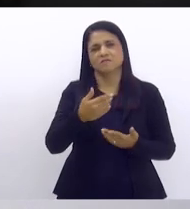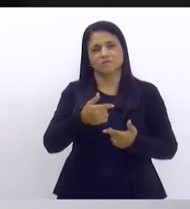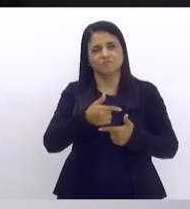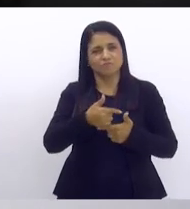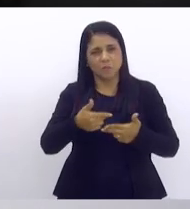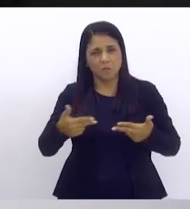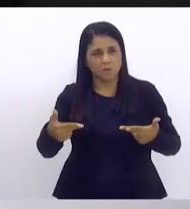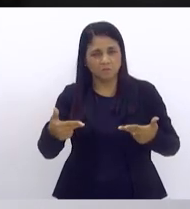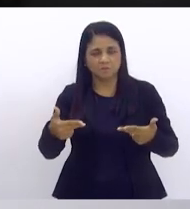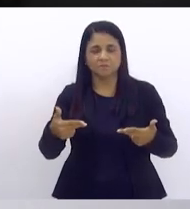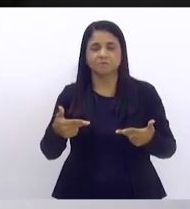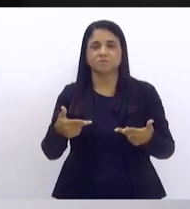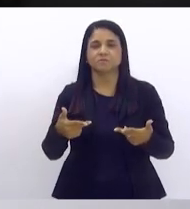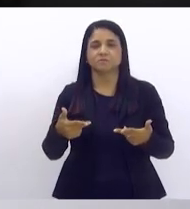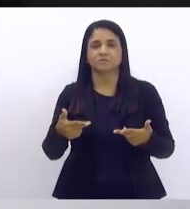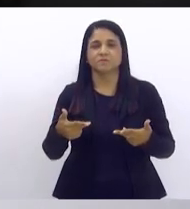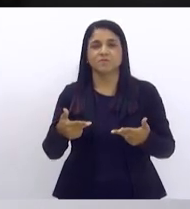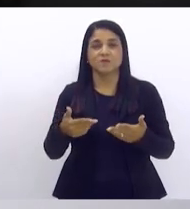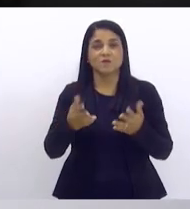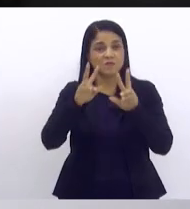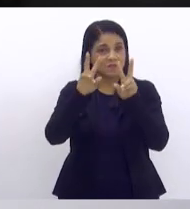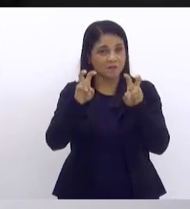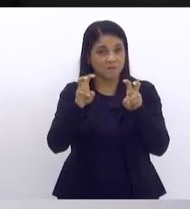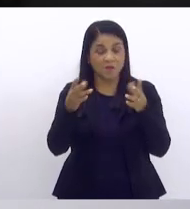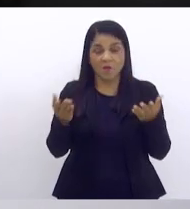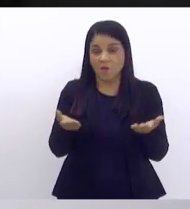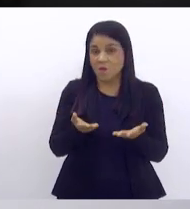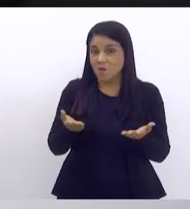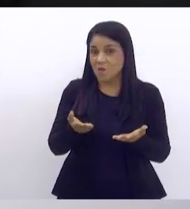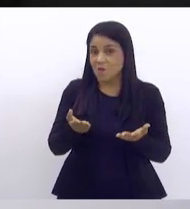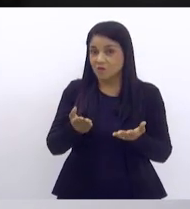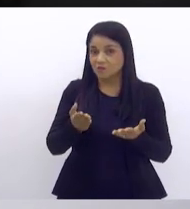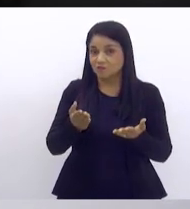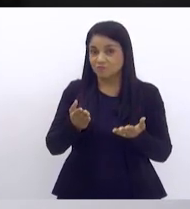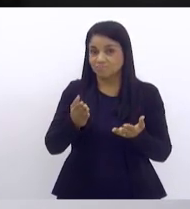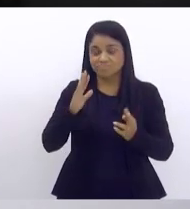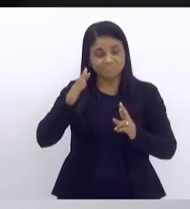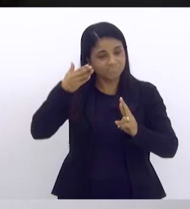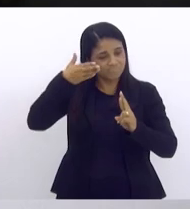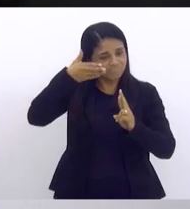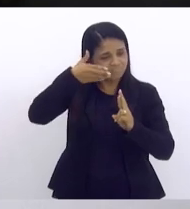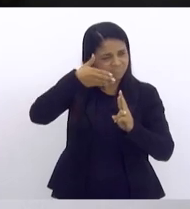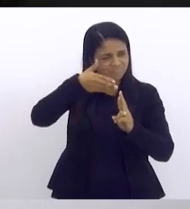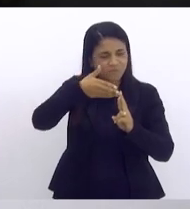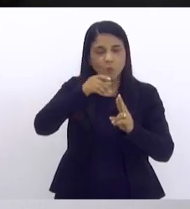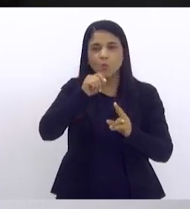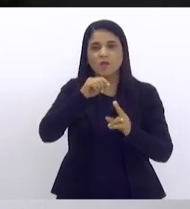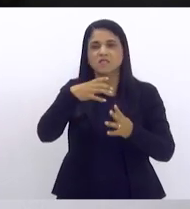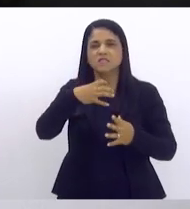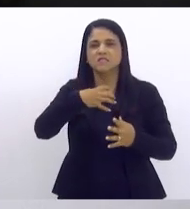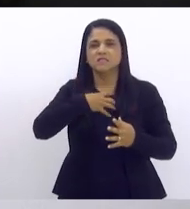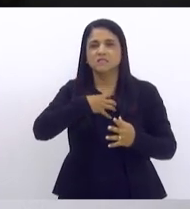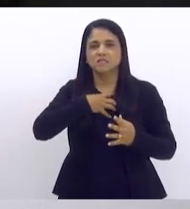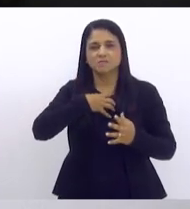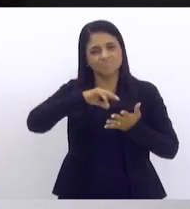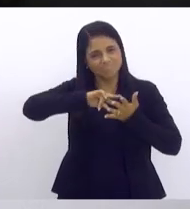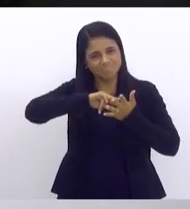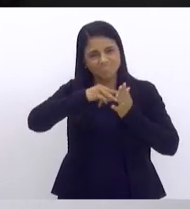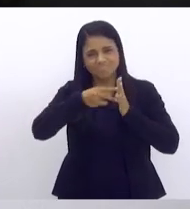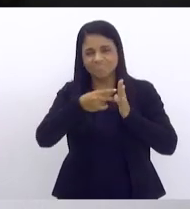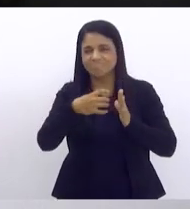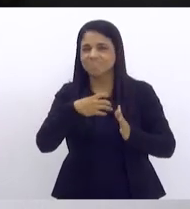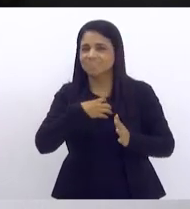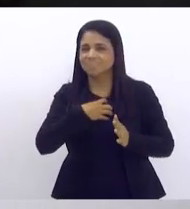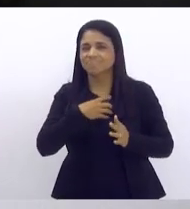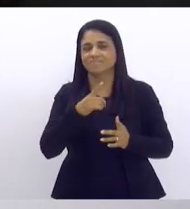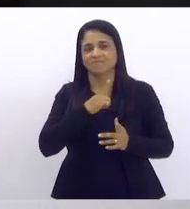hoje nós estamos convergindo naquilo que dá um absoluto sentido na nossa vida, na vida de cada um que